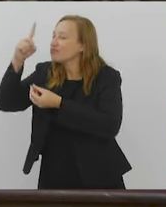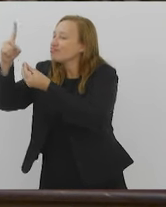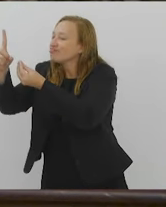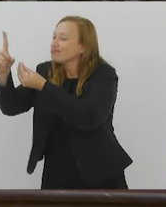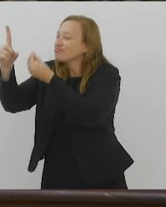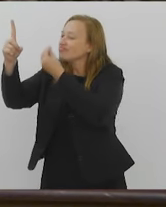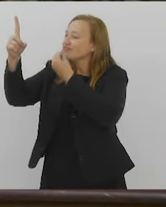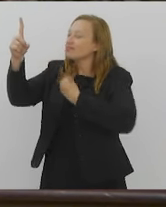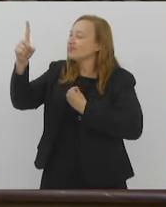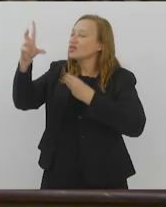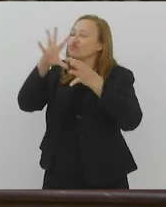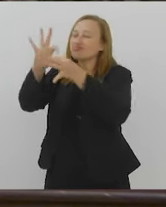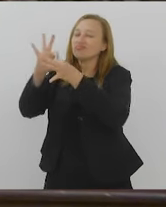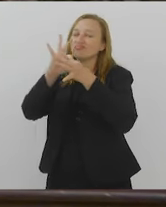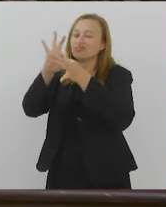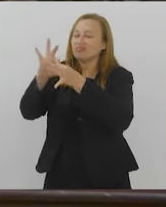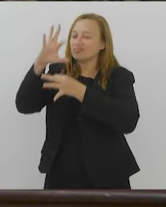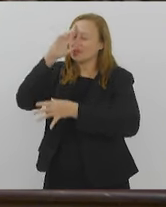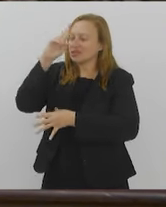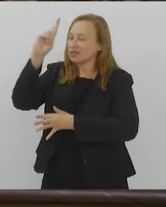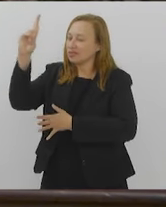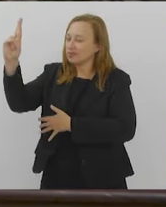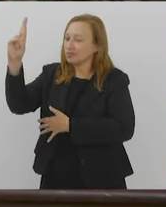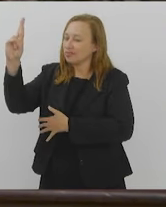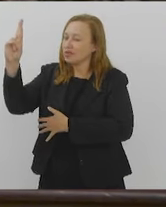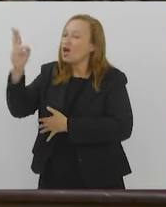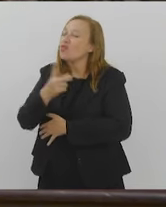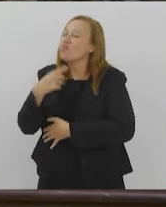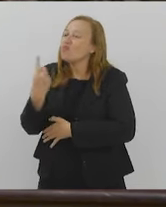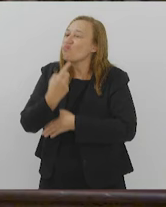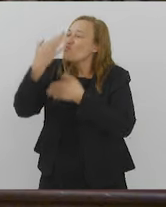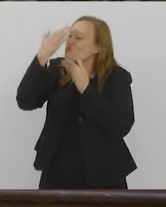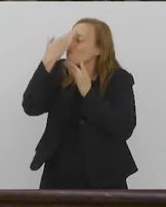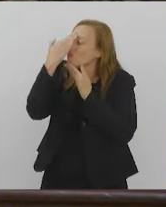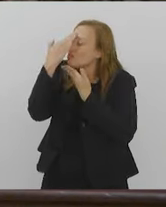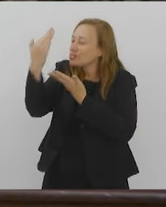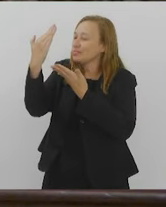de comunhão, Senhor. Nós te agradecemos